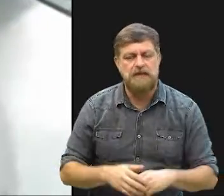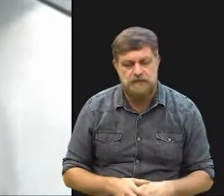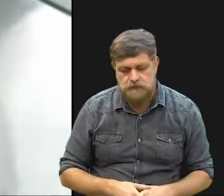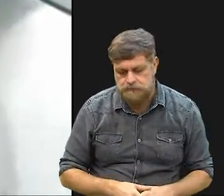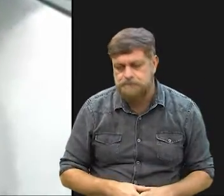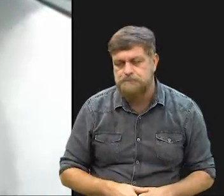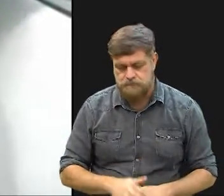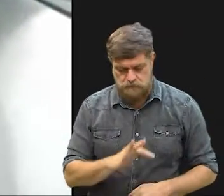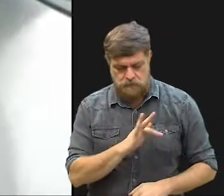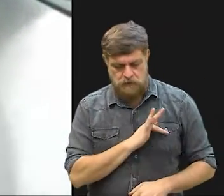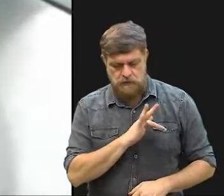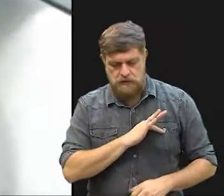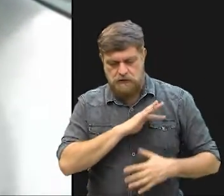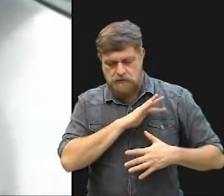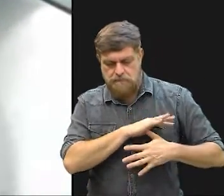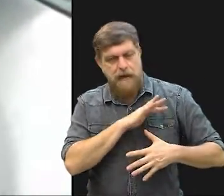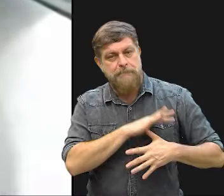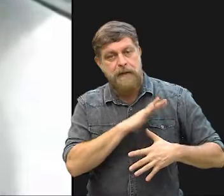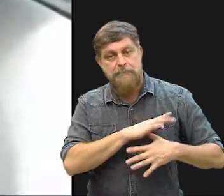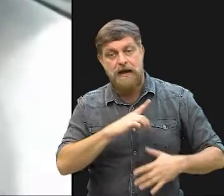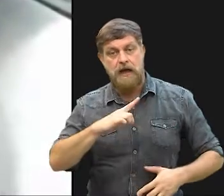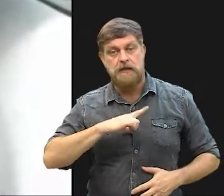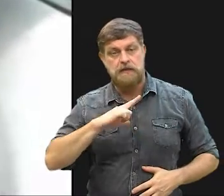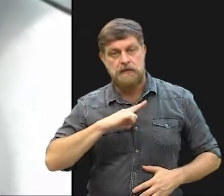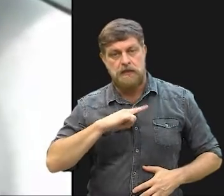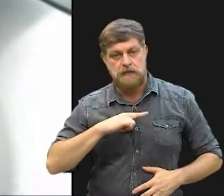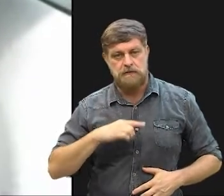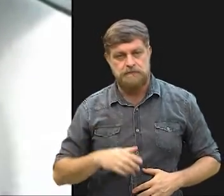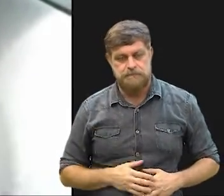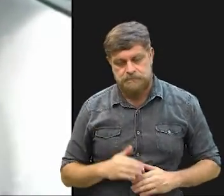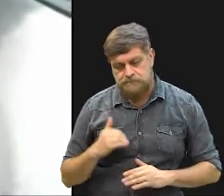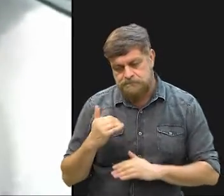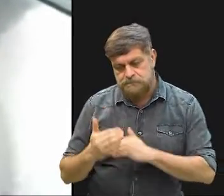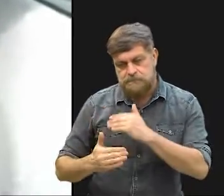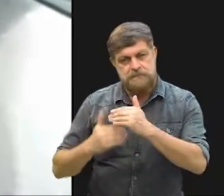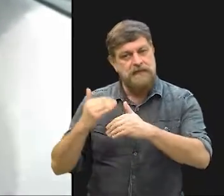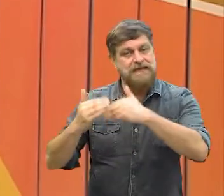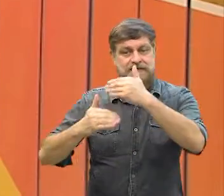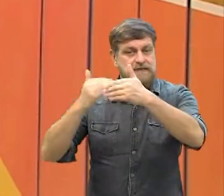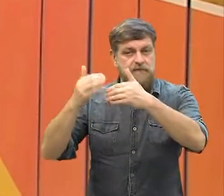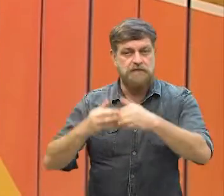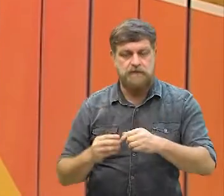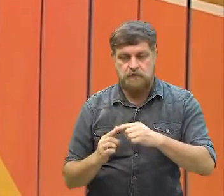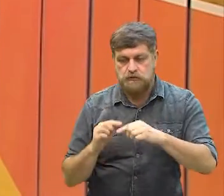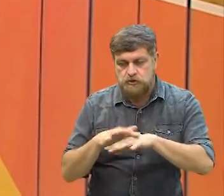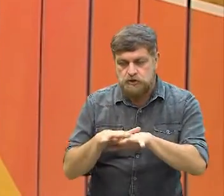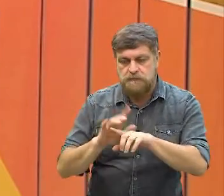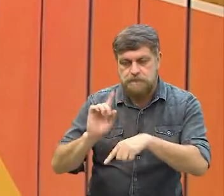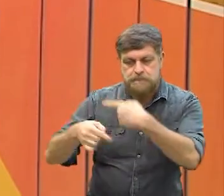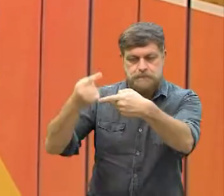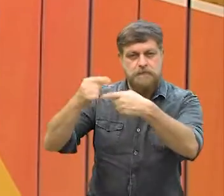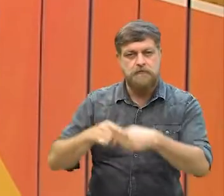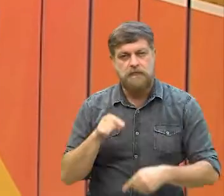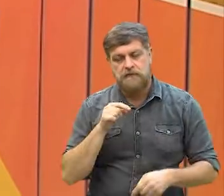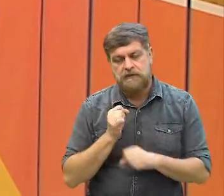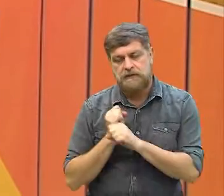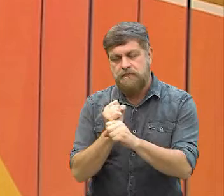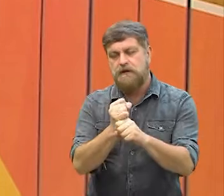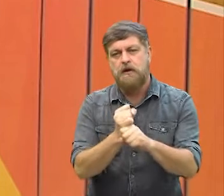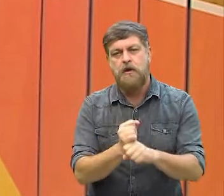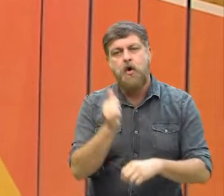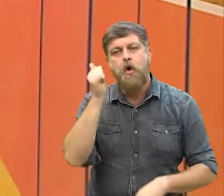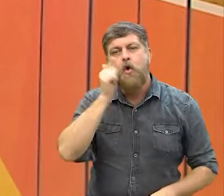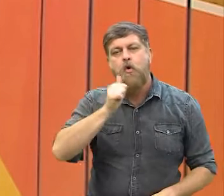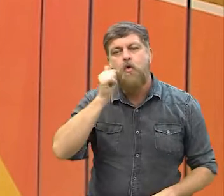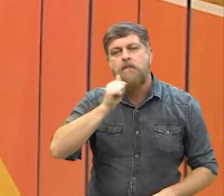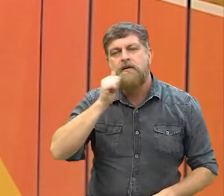que esse treinadora tenha para desenvolver a equipe. Daqui quantos anos você imagina uma mulher